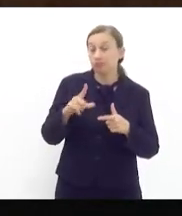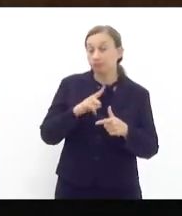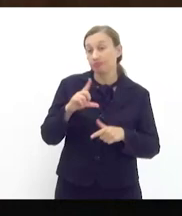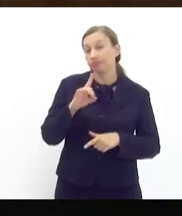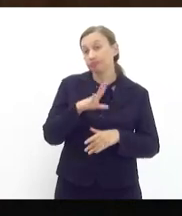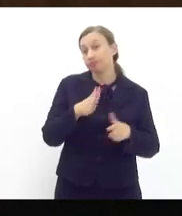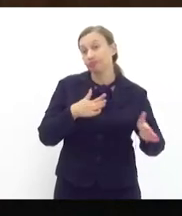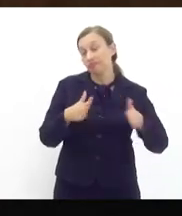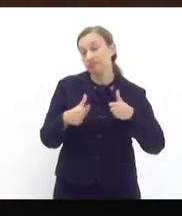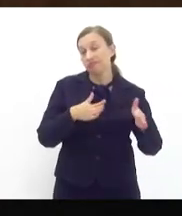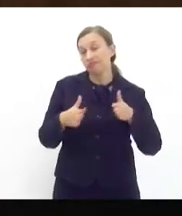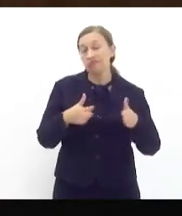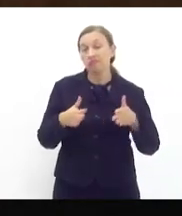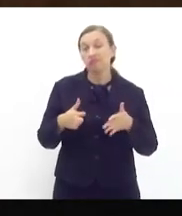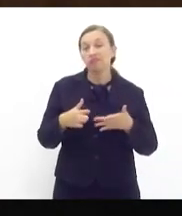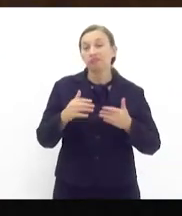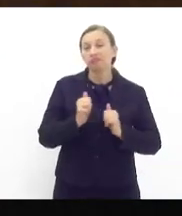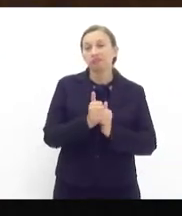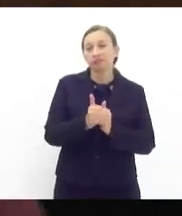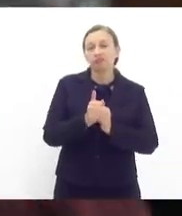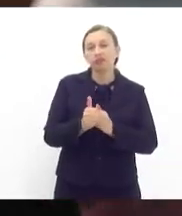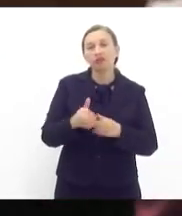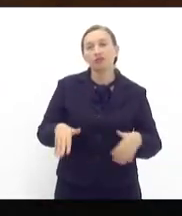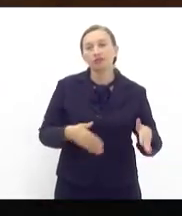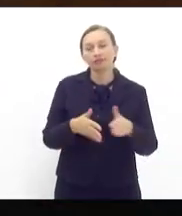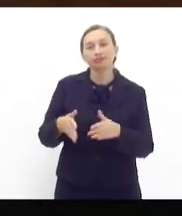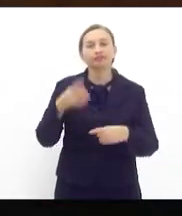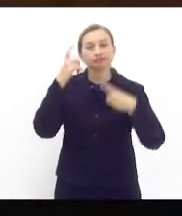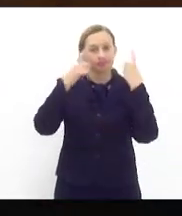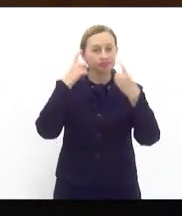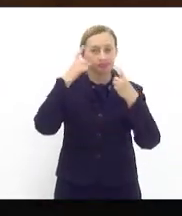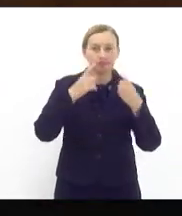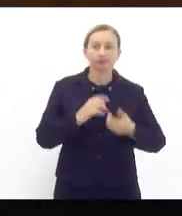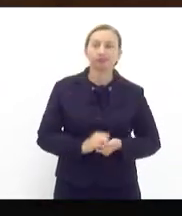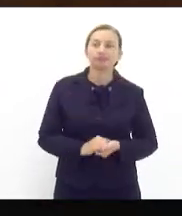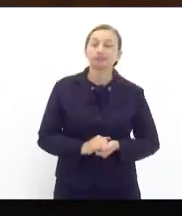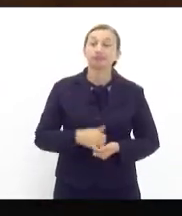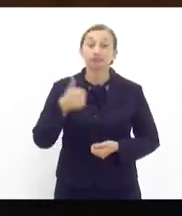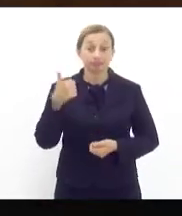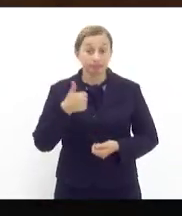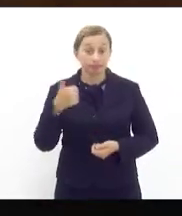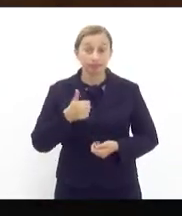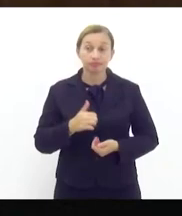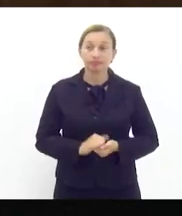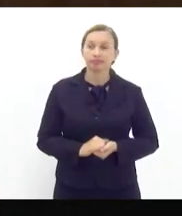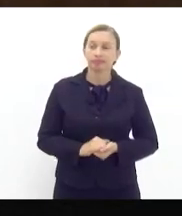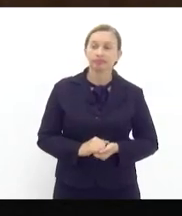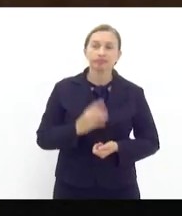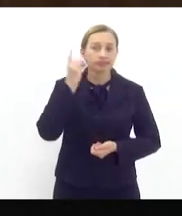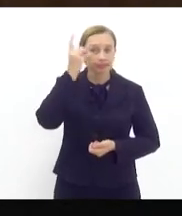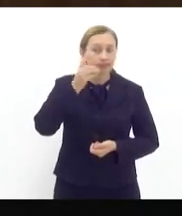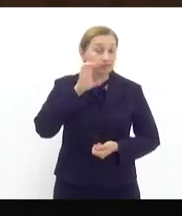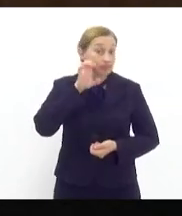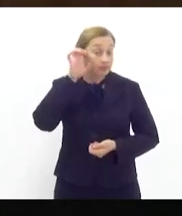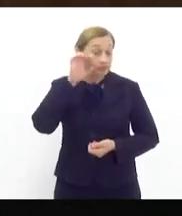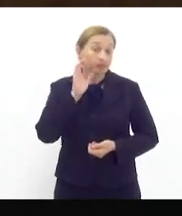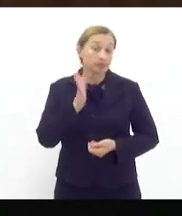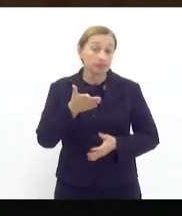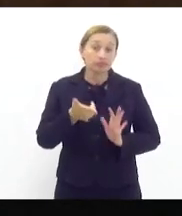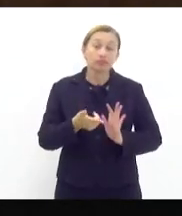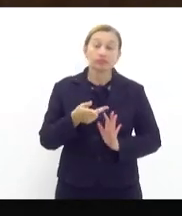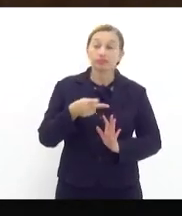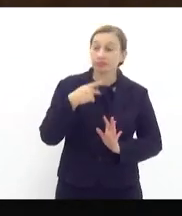períodos eu acho que ela segue alguns caminhos que são preocupantes primeiro lugar a deputada Élica já apontou